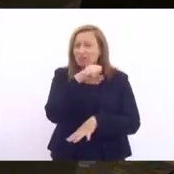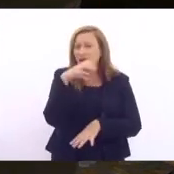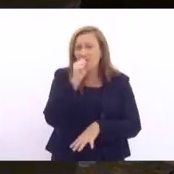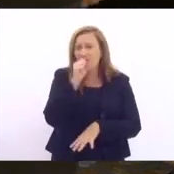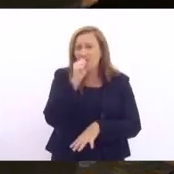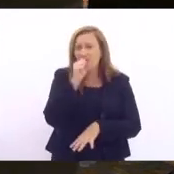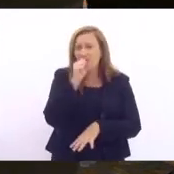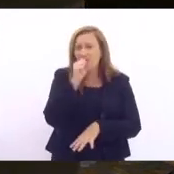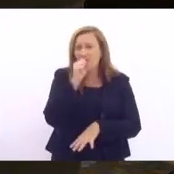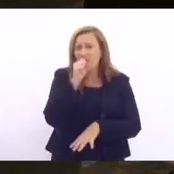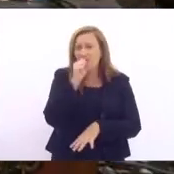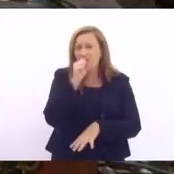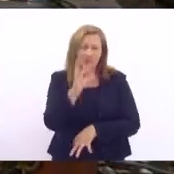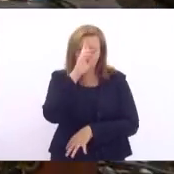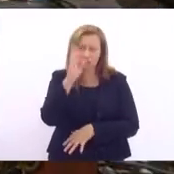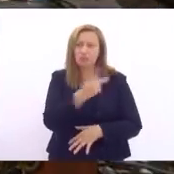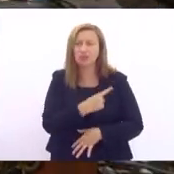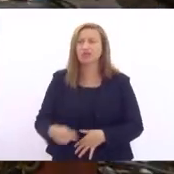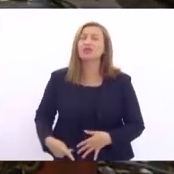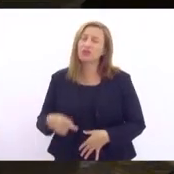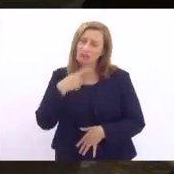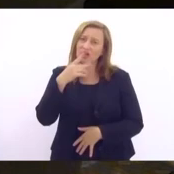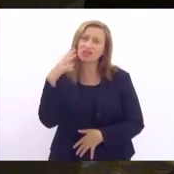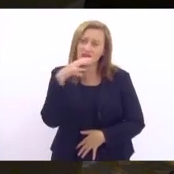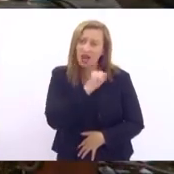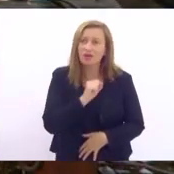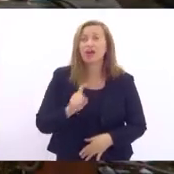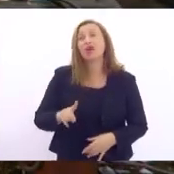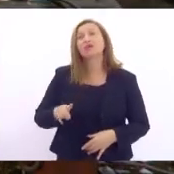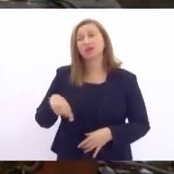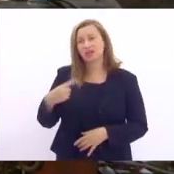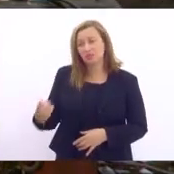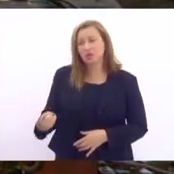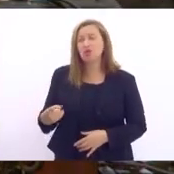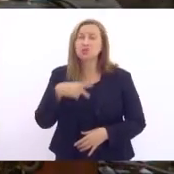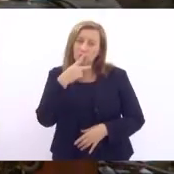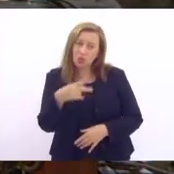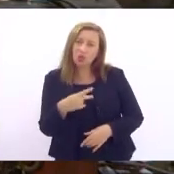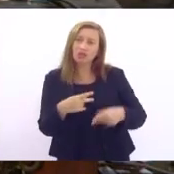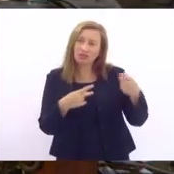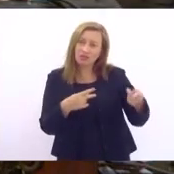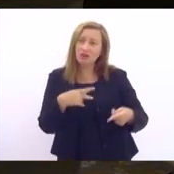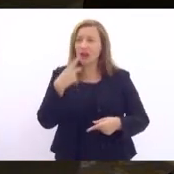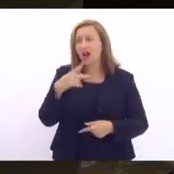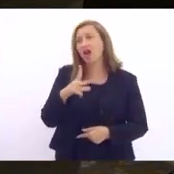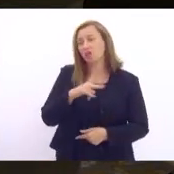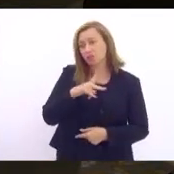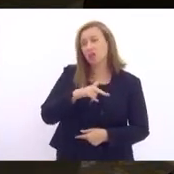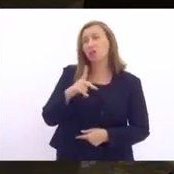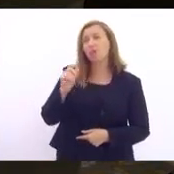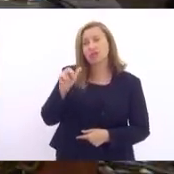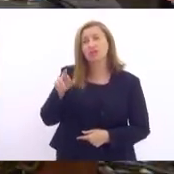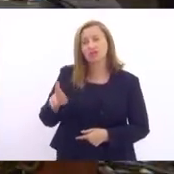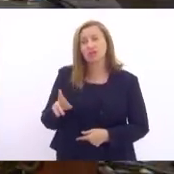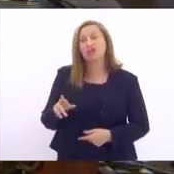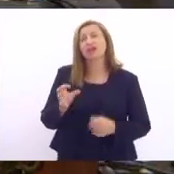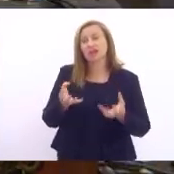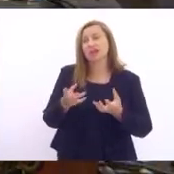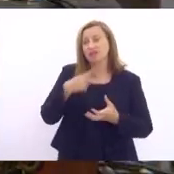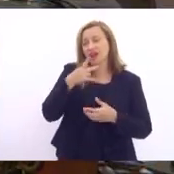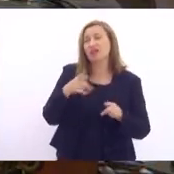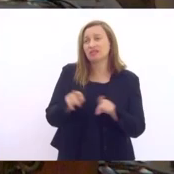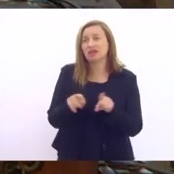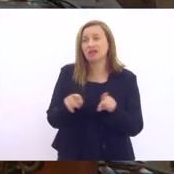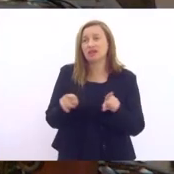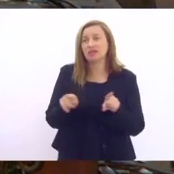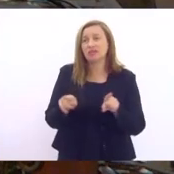disse que ia ser rápido. É, porque senão depois outro pode... Isso. Ou, inclusive, o próprio Rosenberg pode querer contrapor. Não vai, não, não vai contrapor. Tecnicamente, aí a